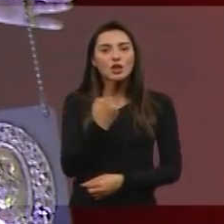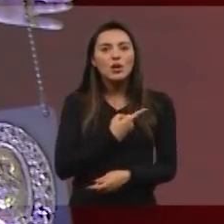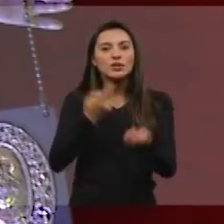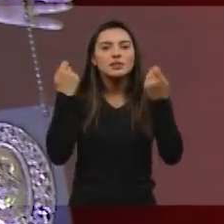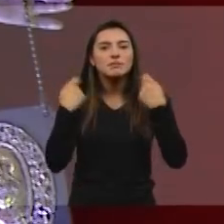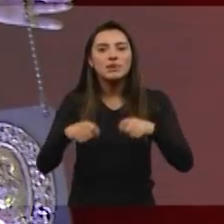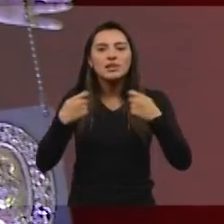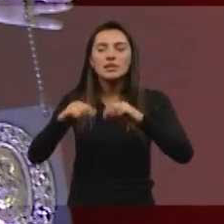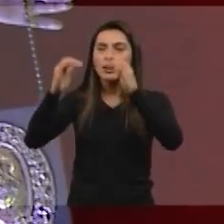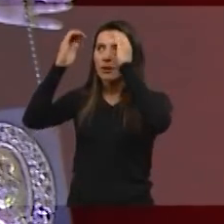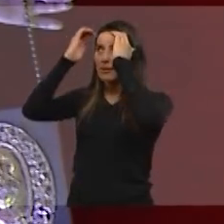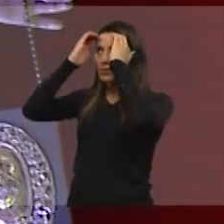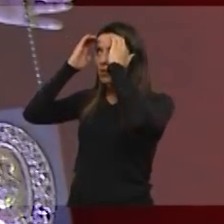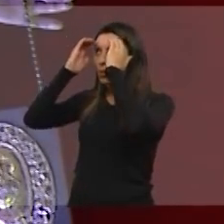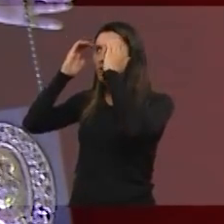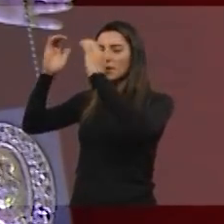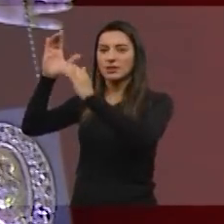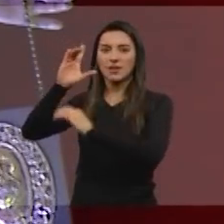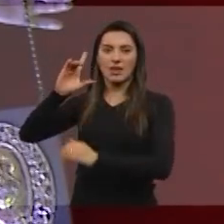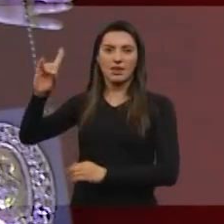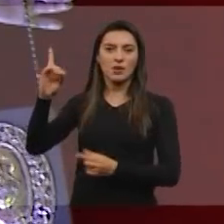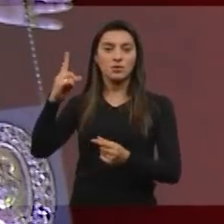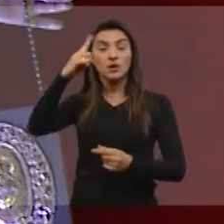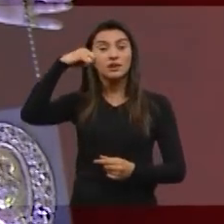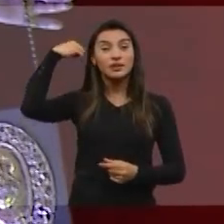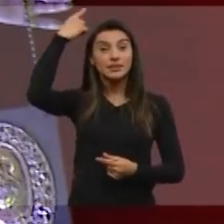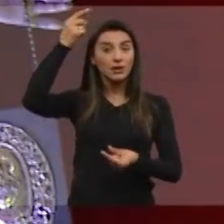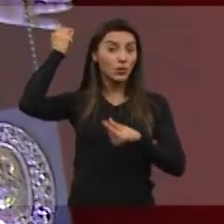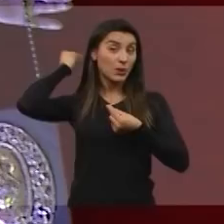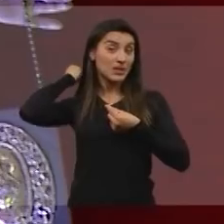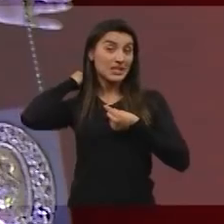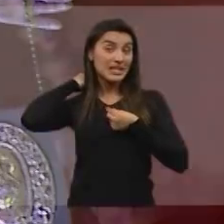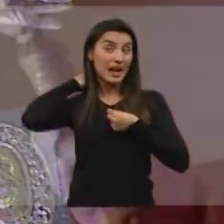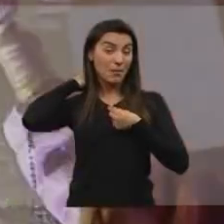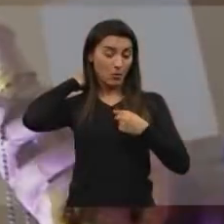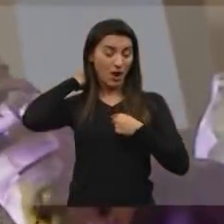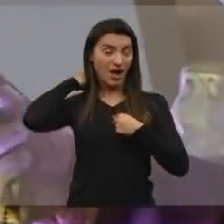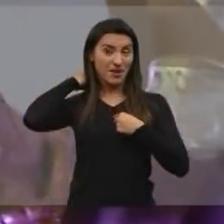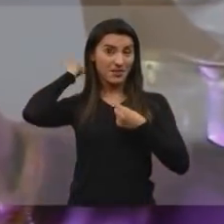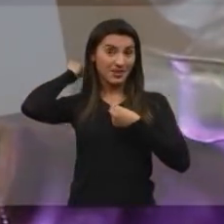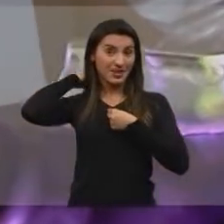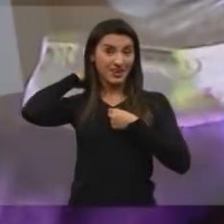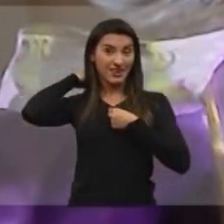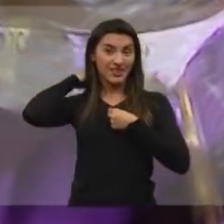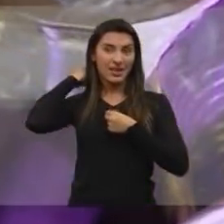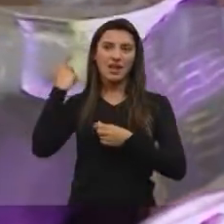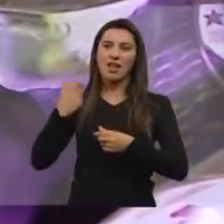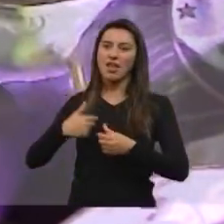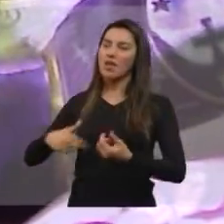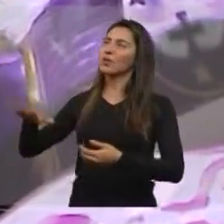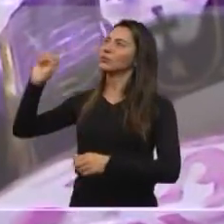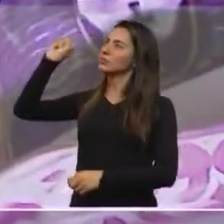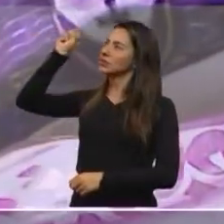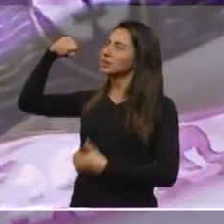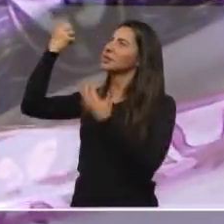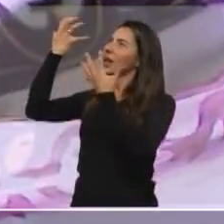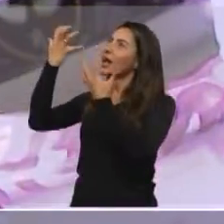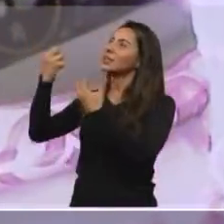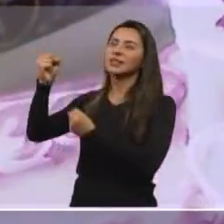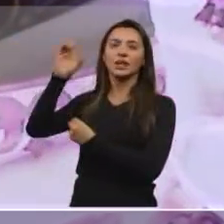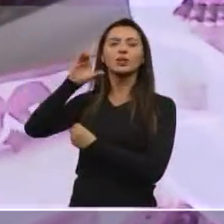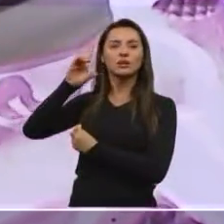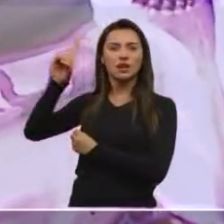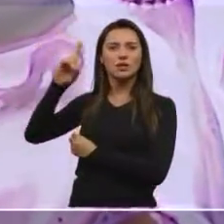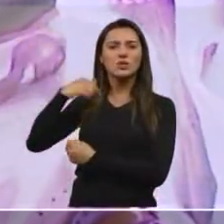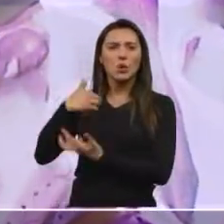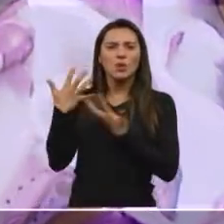a deus pelo seu do escapulário a colocar-se a serviço do senhor e ao